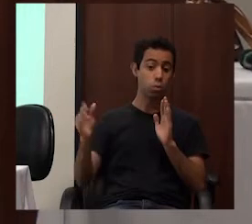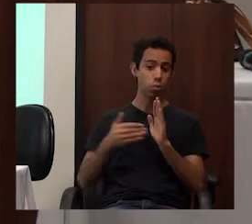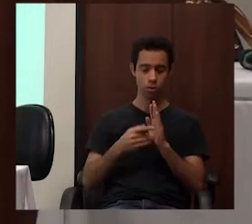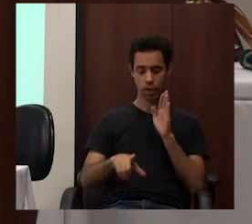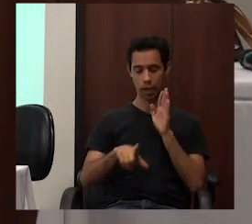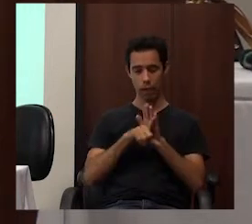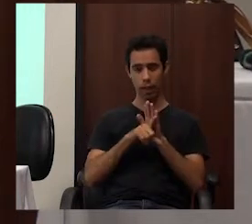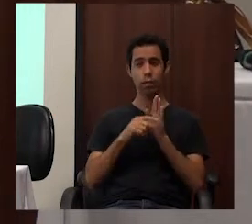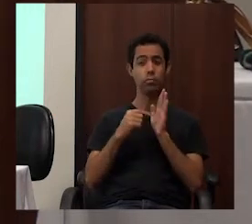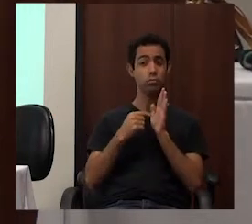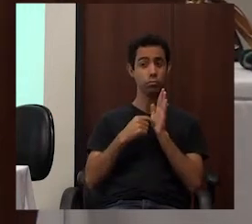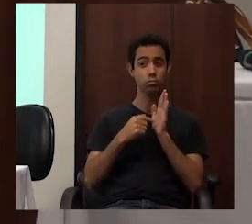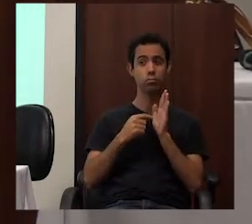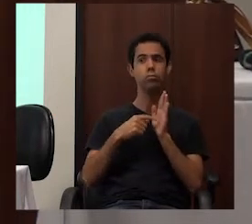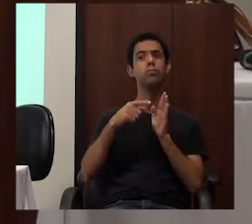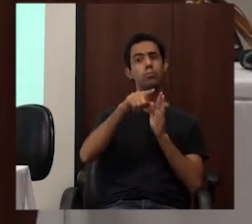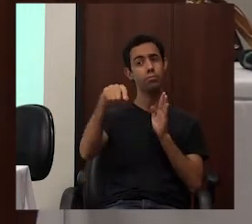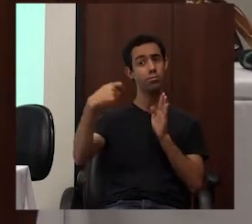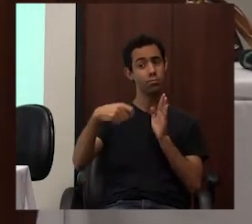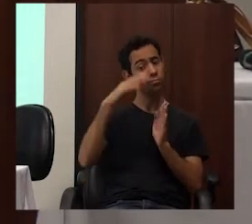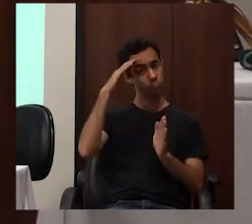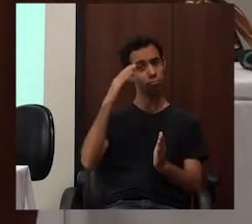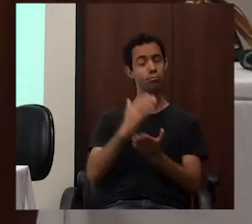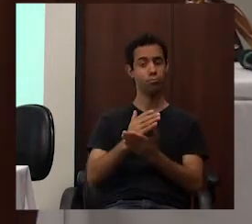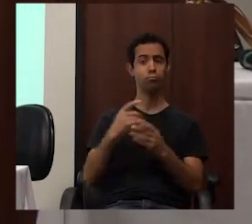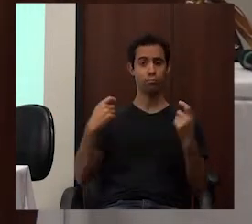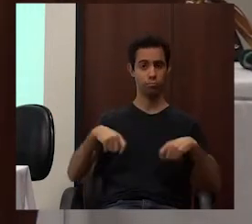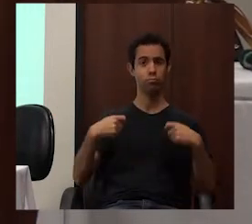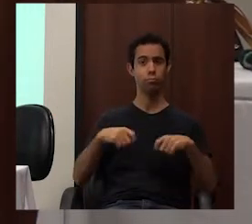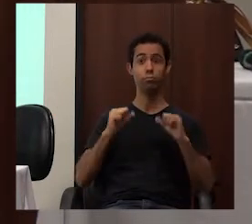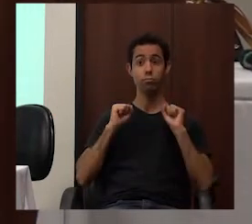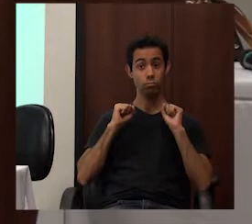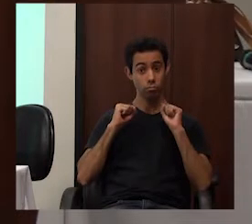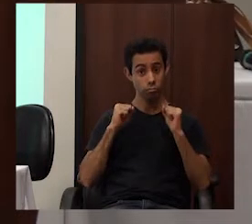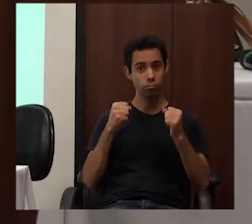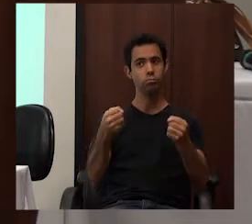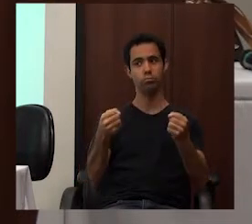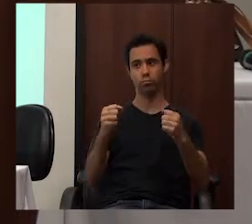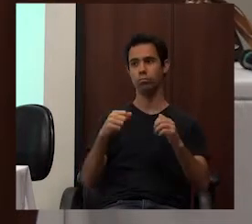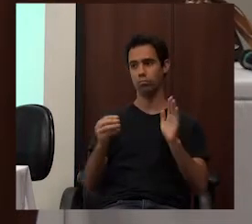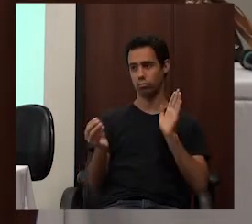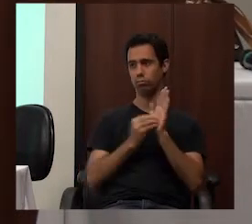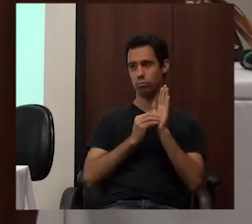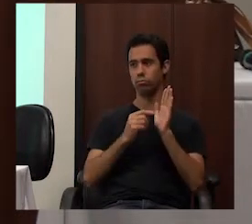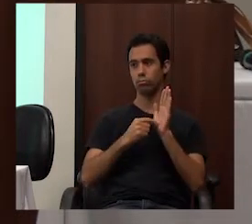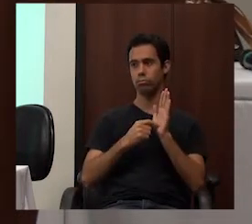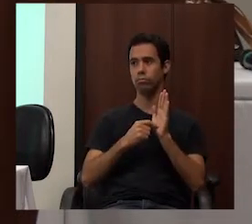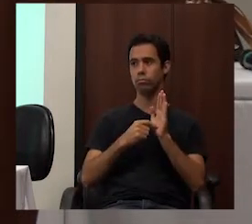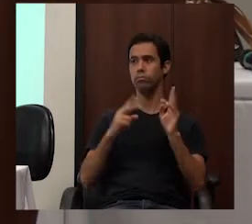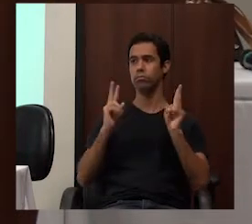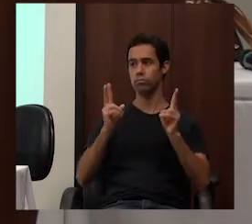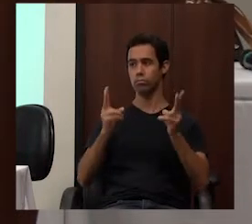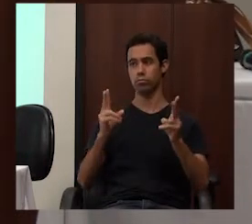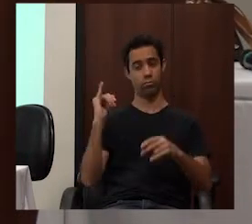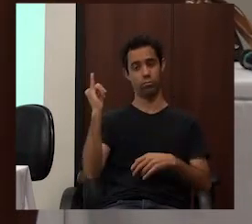promulgadas, que estão ali, elas devem ser cumpridas, e todos nós, cada um de nós, deve fazer um esforço para que essa lei seja cumprida. Cada